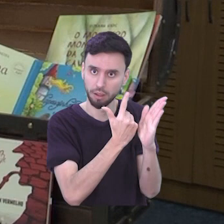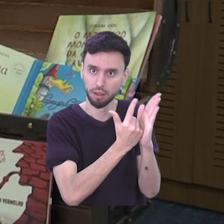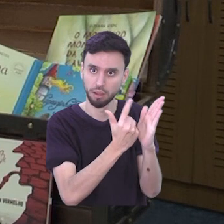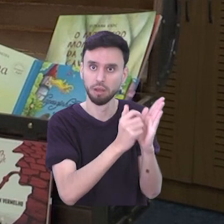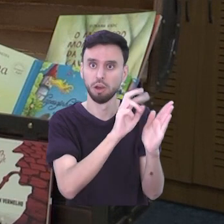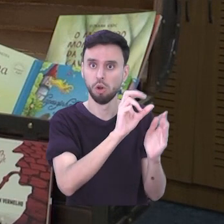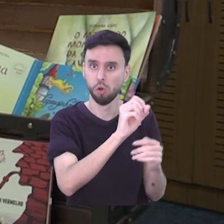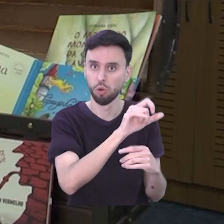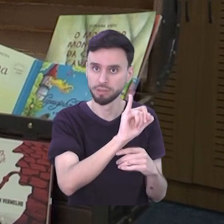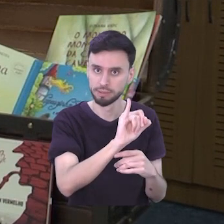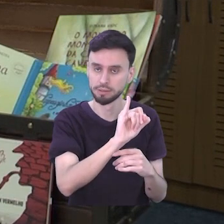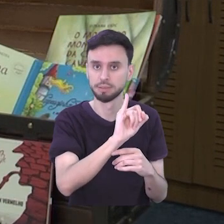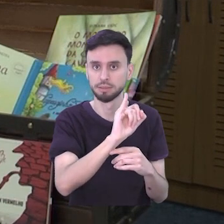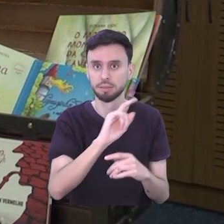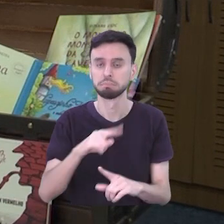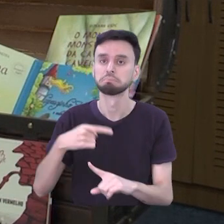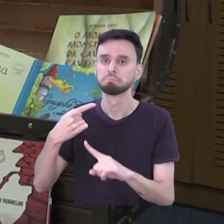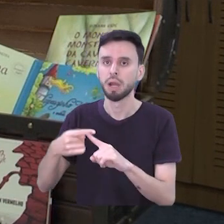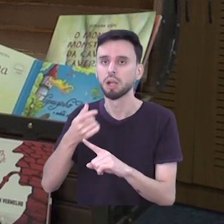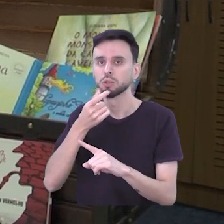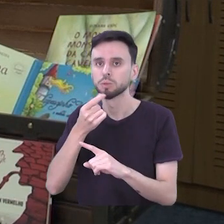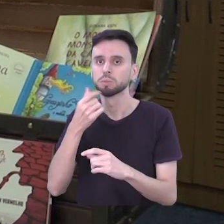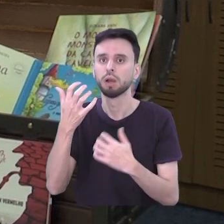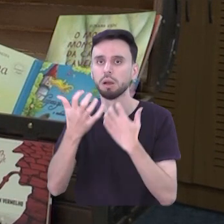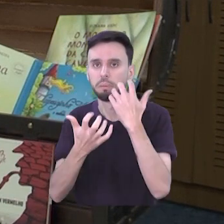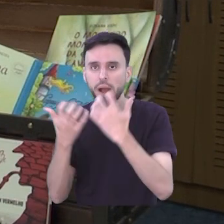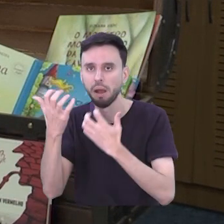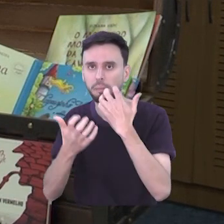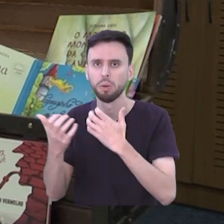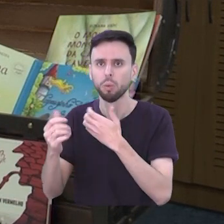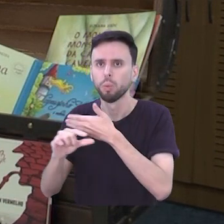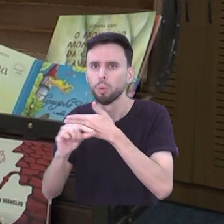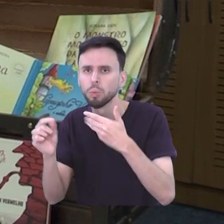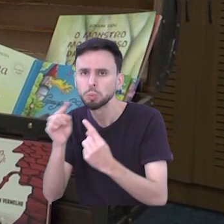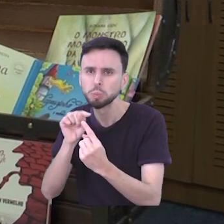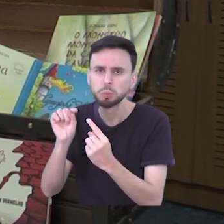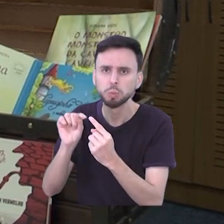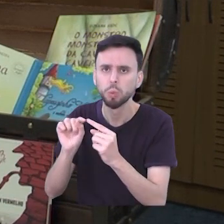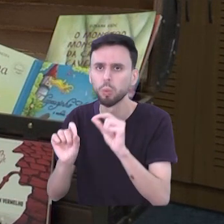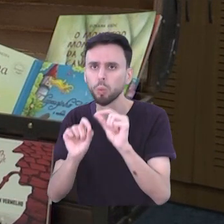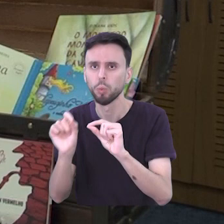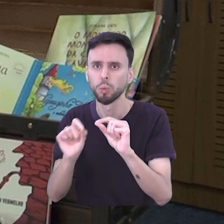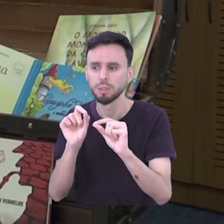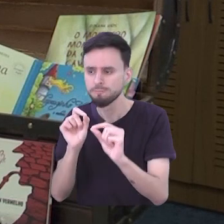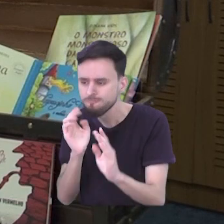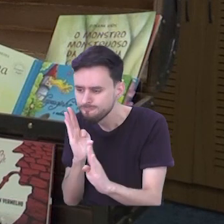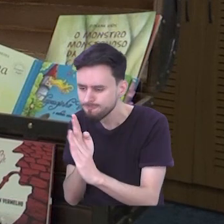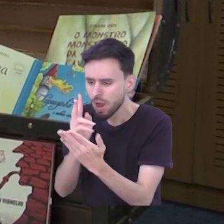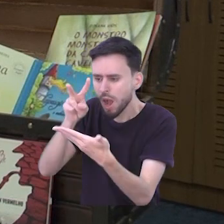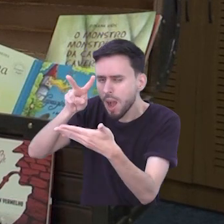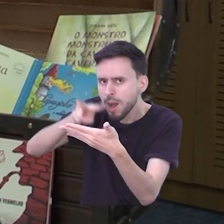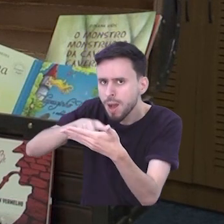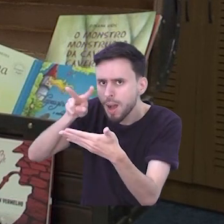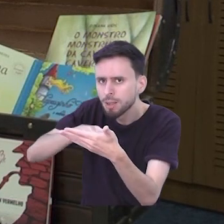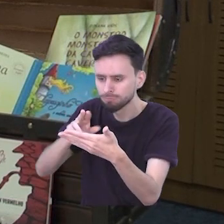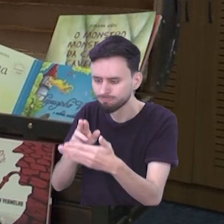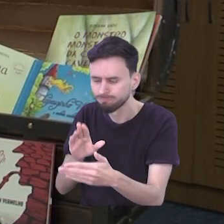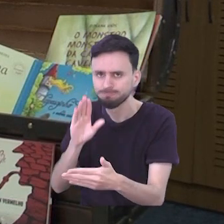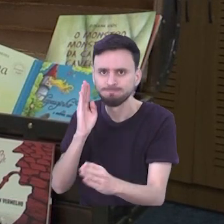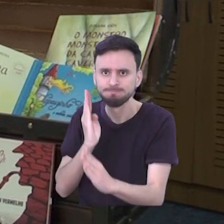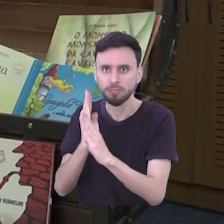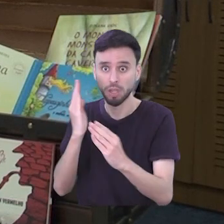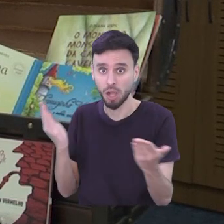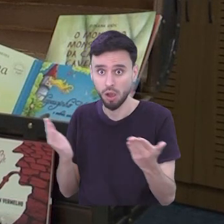que no caso é a Rosi Greca, quanto pelos compositores da letra, sobre o que eles quiseram ali que o leitor descobrisse, pensasse